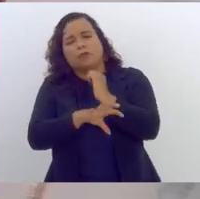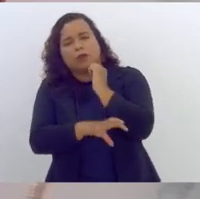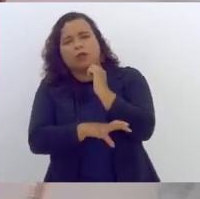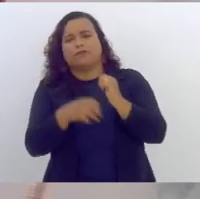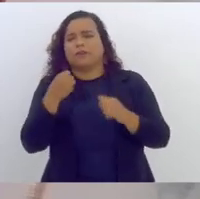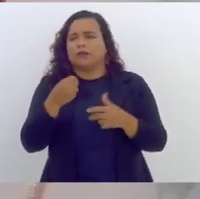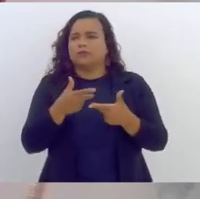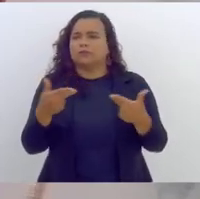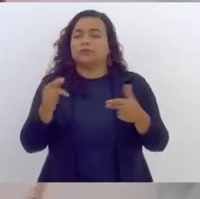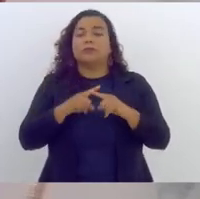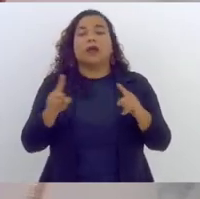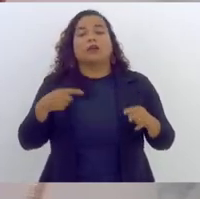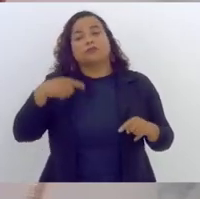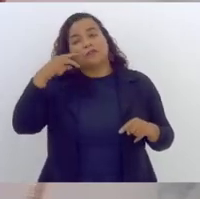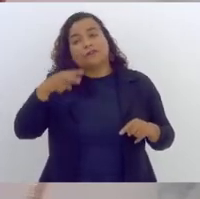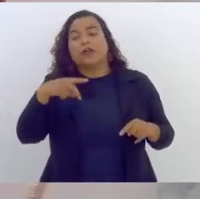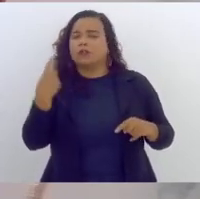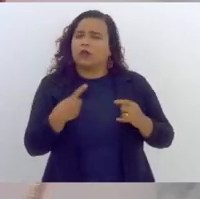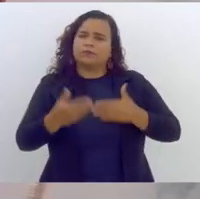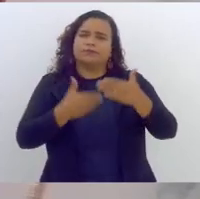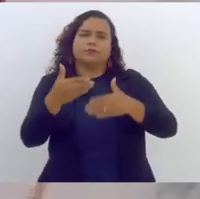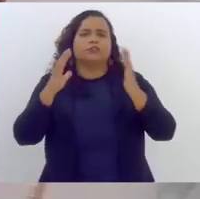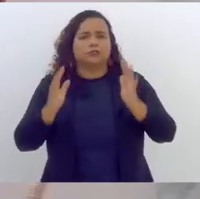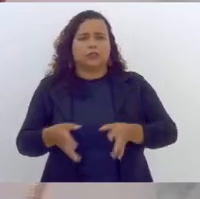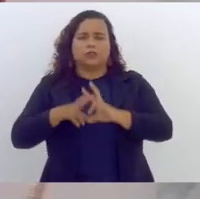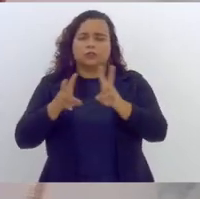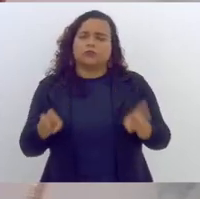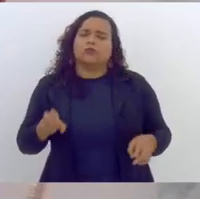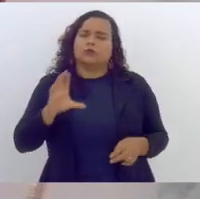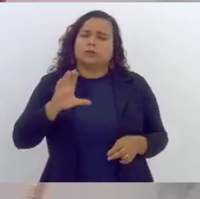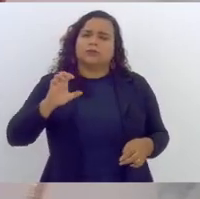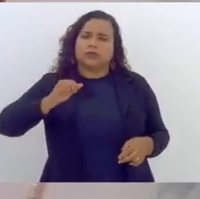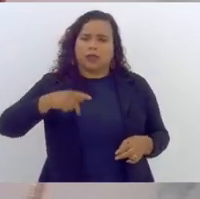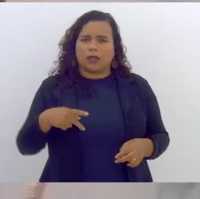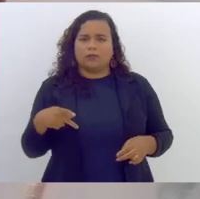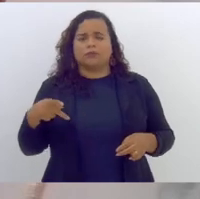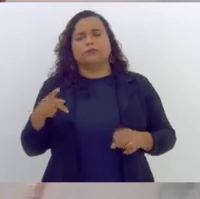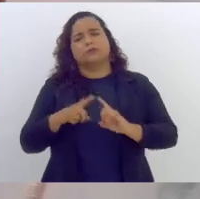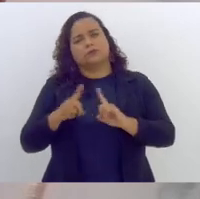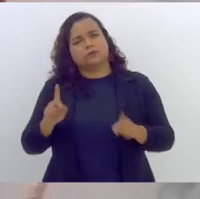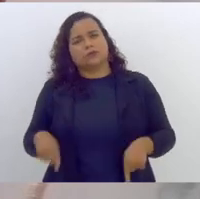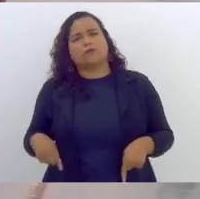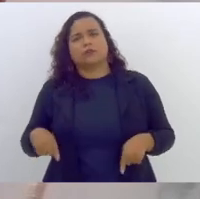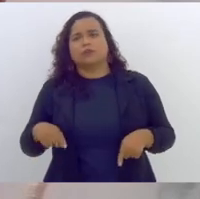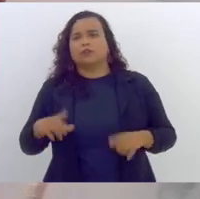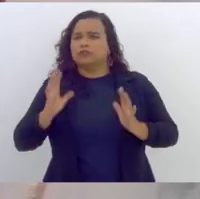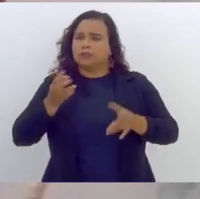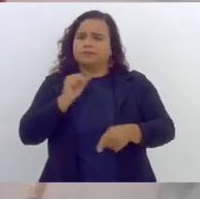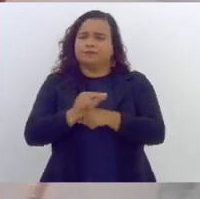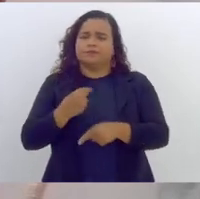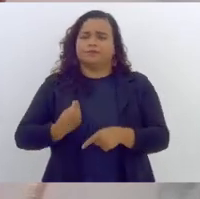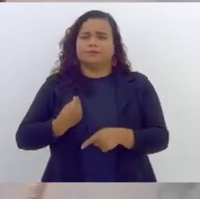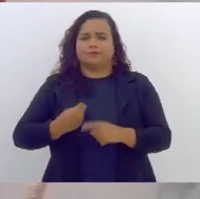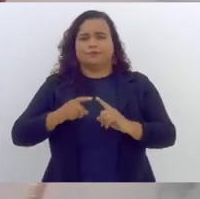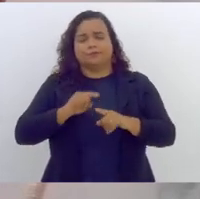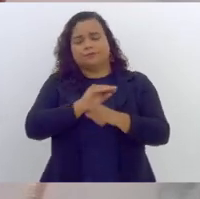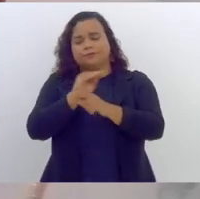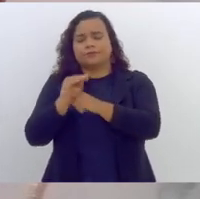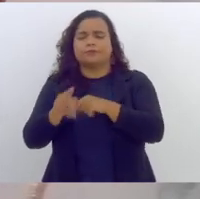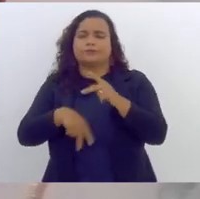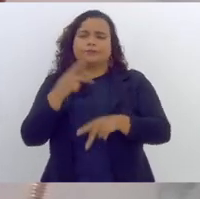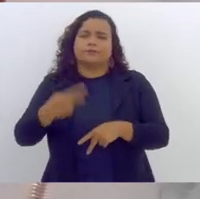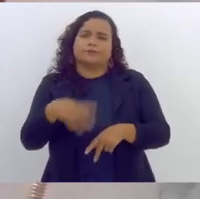mas olha o quanto a gente já avançou em relação a SEAP com servidores já efetivados e e servindo a população do estado